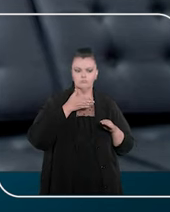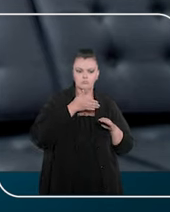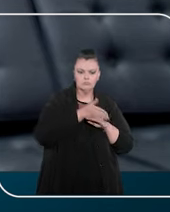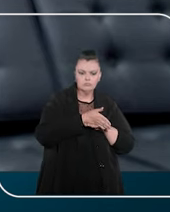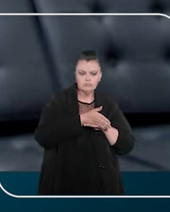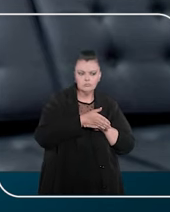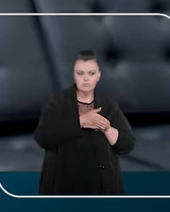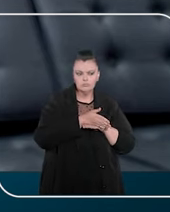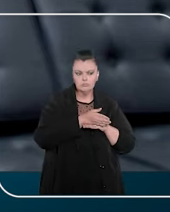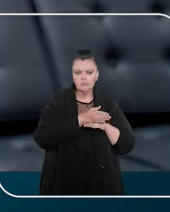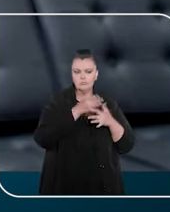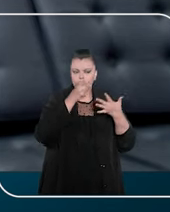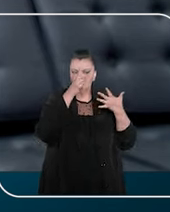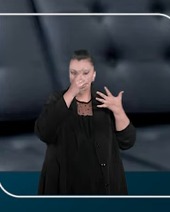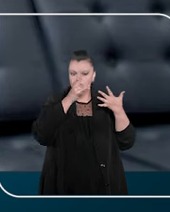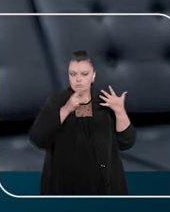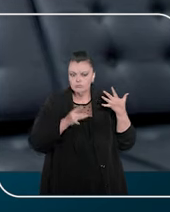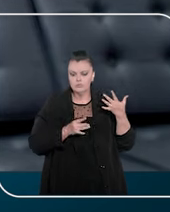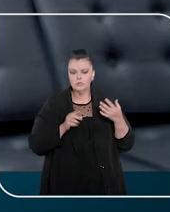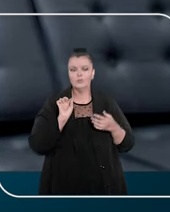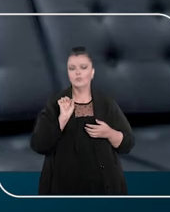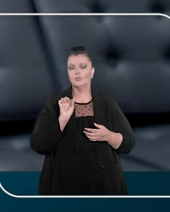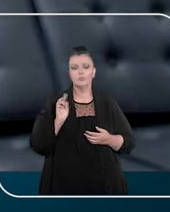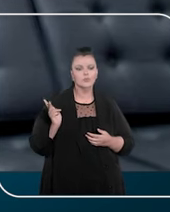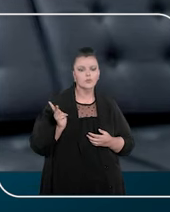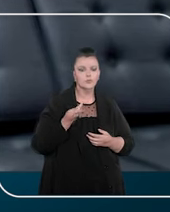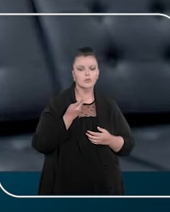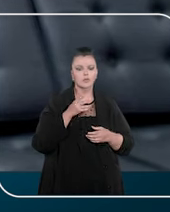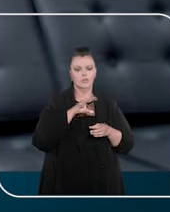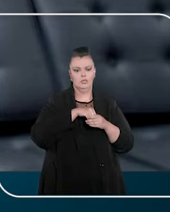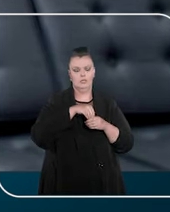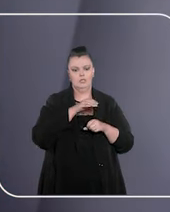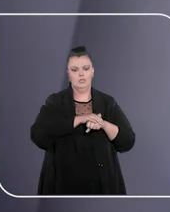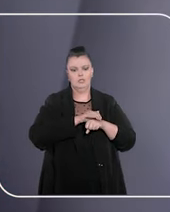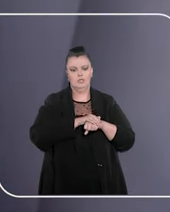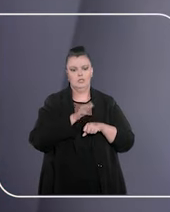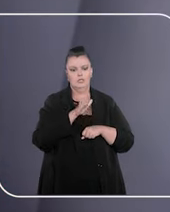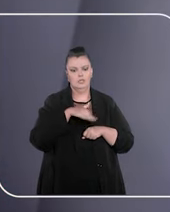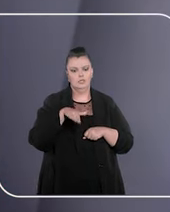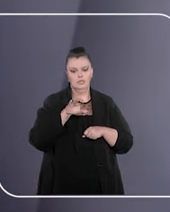o que acontece no dia a dia do STJ. Isso se deve,